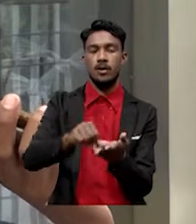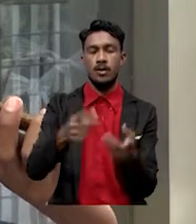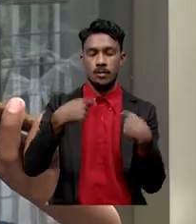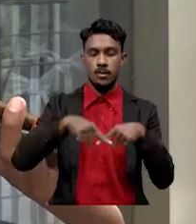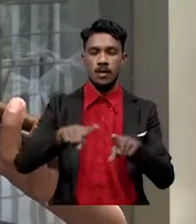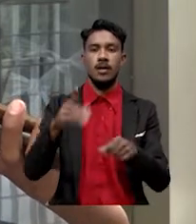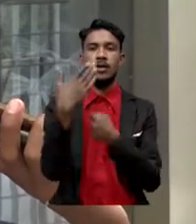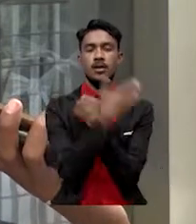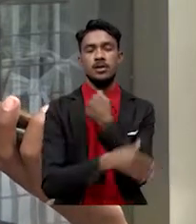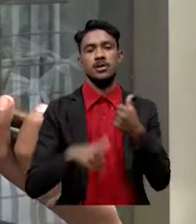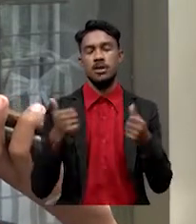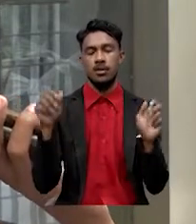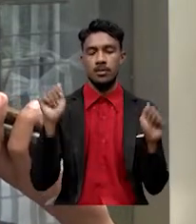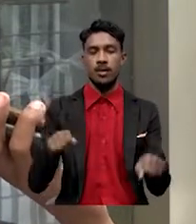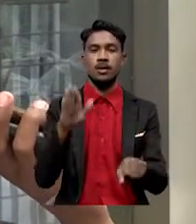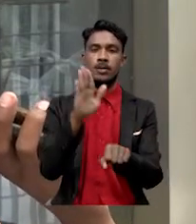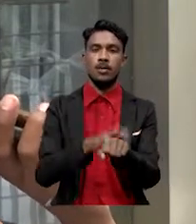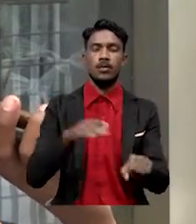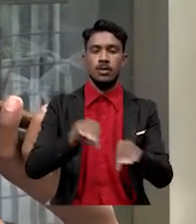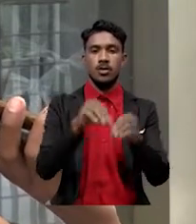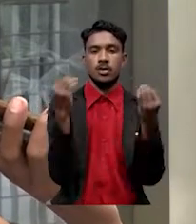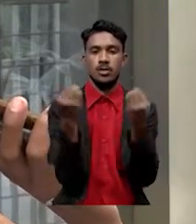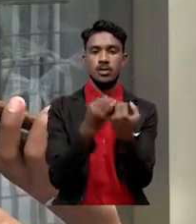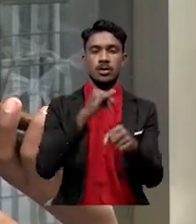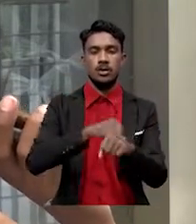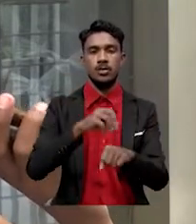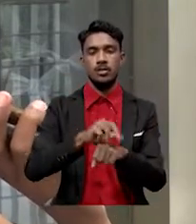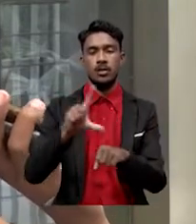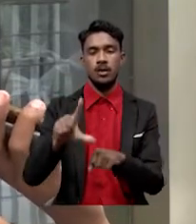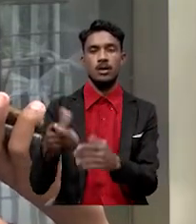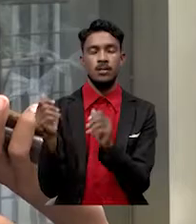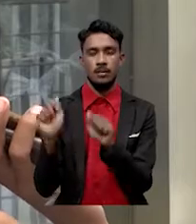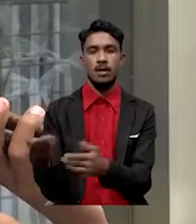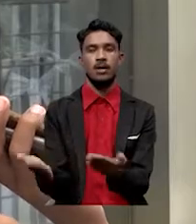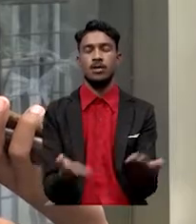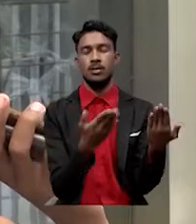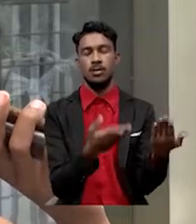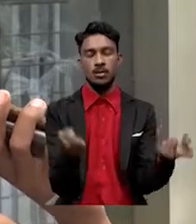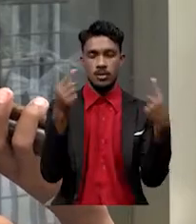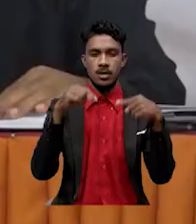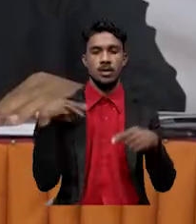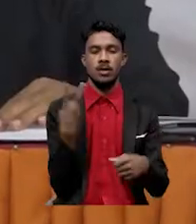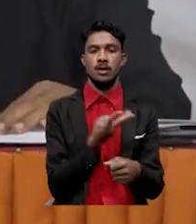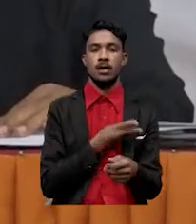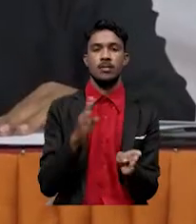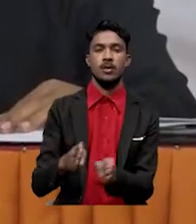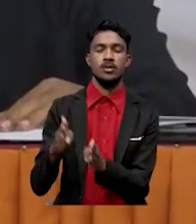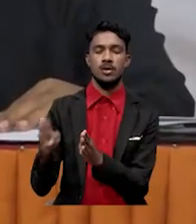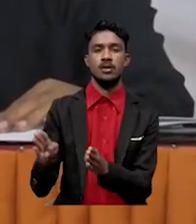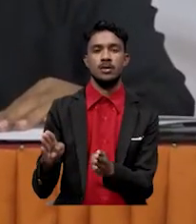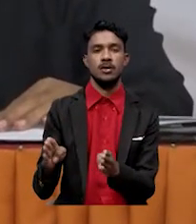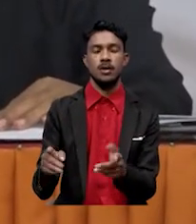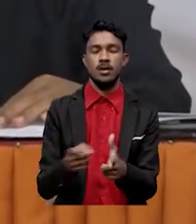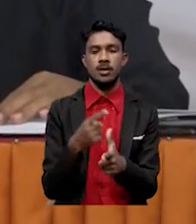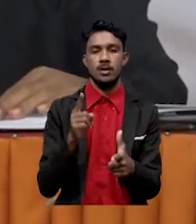bele convida a organização internacional da Síria, bele lori mai halo geração no nosso monitoração vai ter nenhum processo. Além de